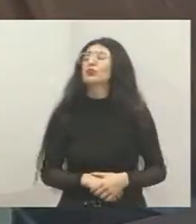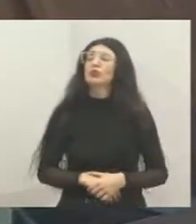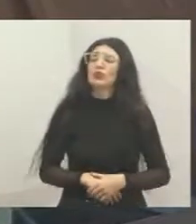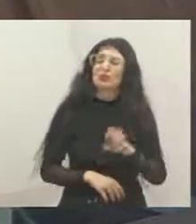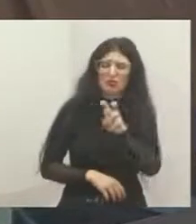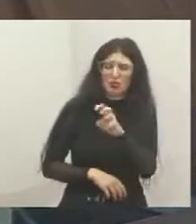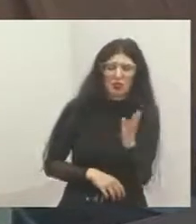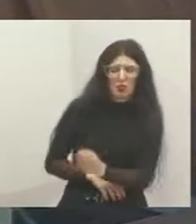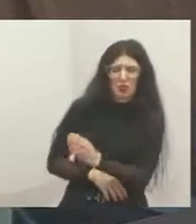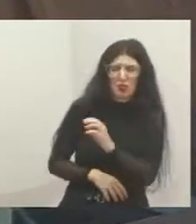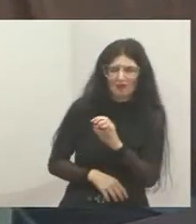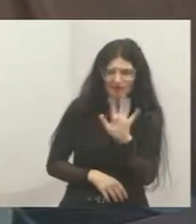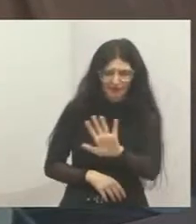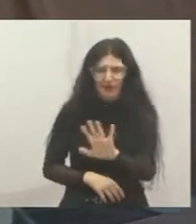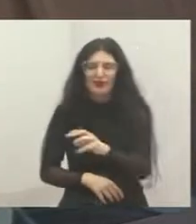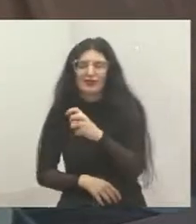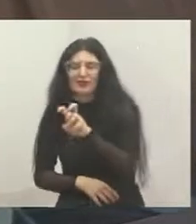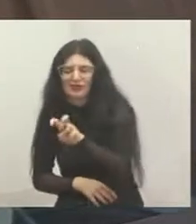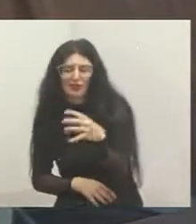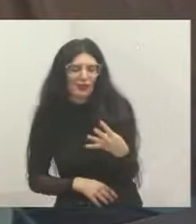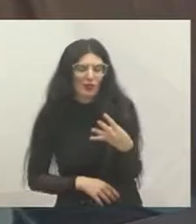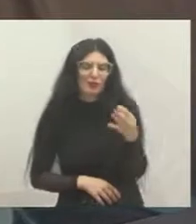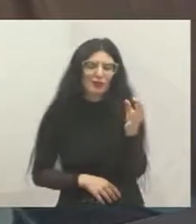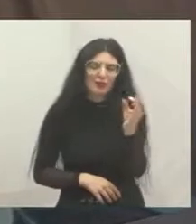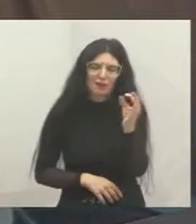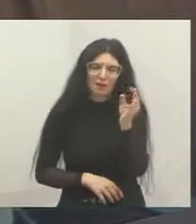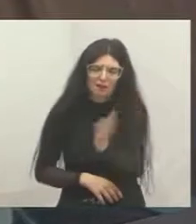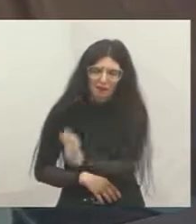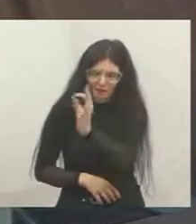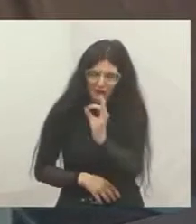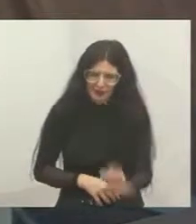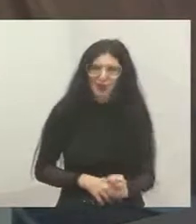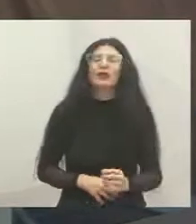pessoal não entra simplesmente